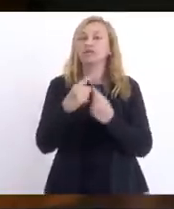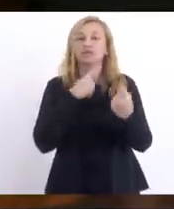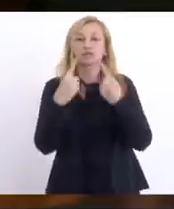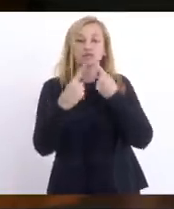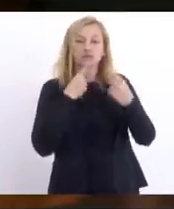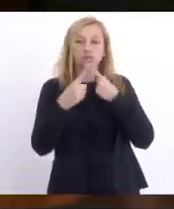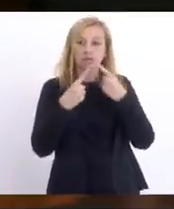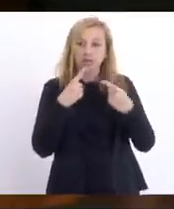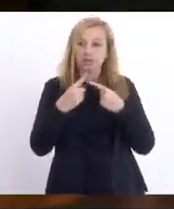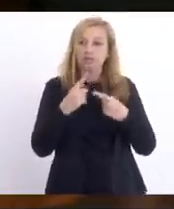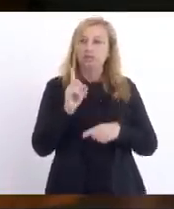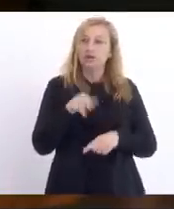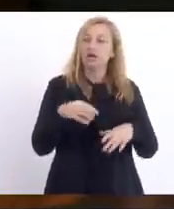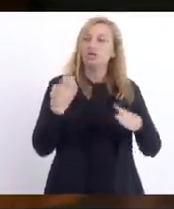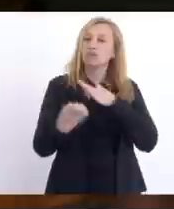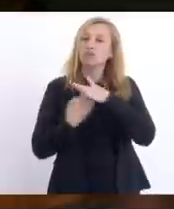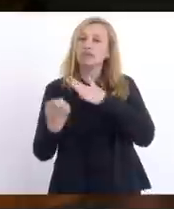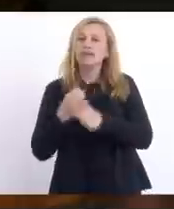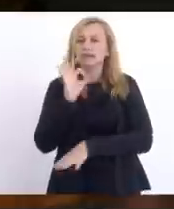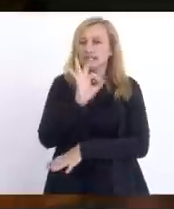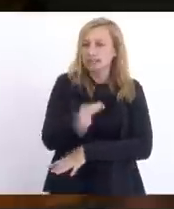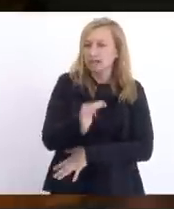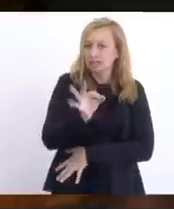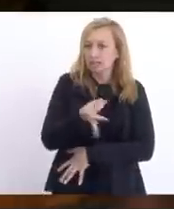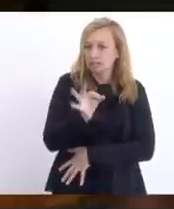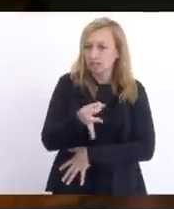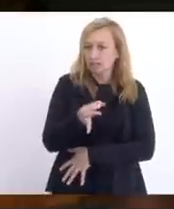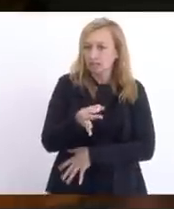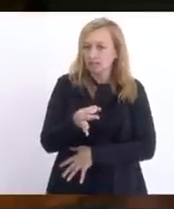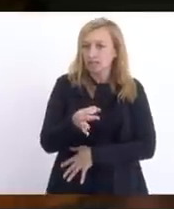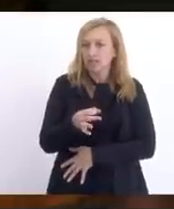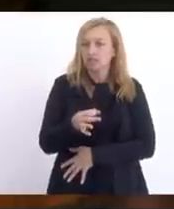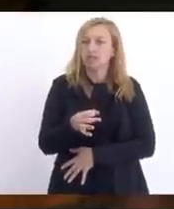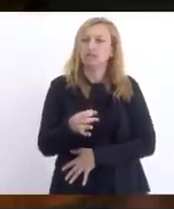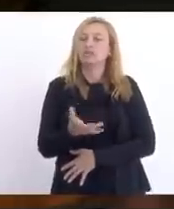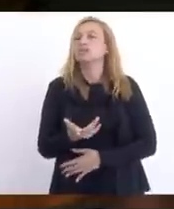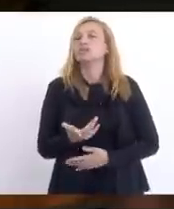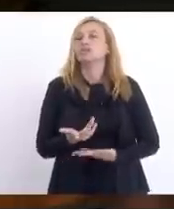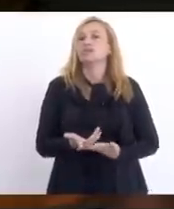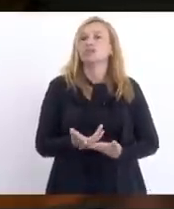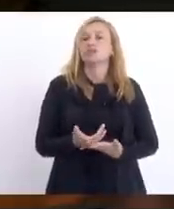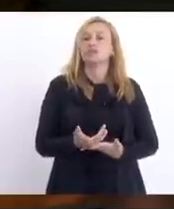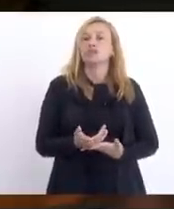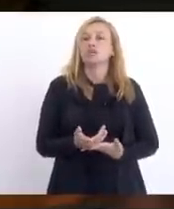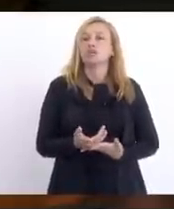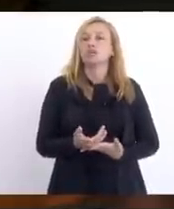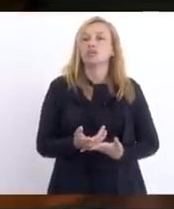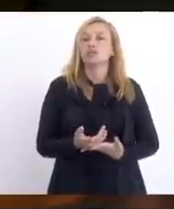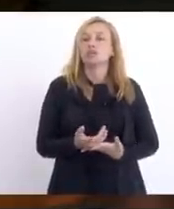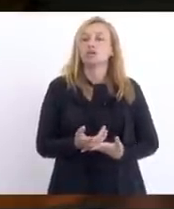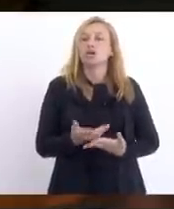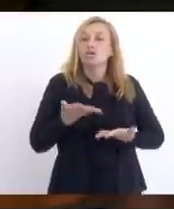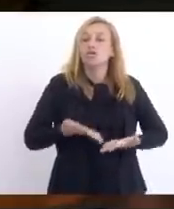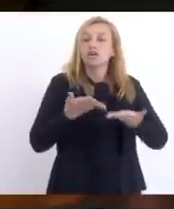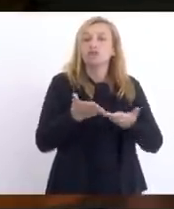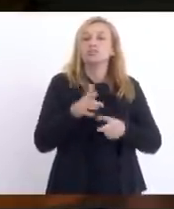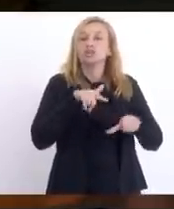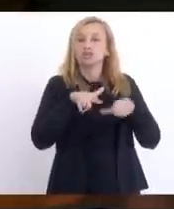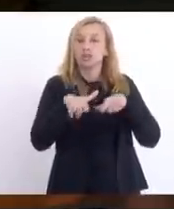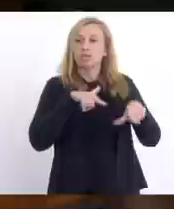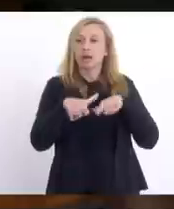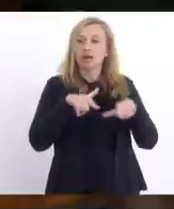debate. E é uma empresa que, de fato, deixou muito aquém no que tange ao oferecimento de